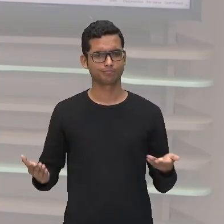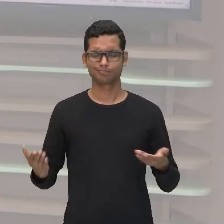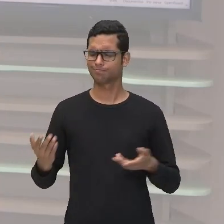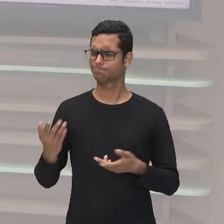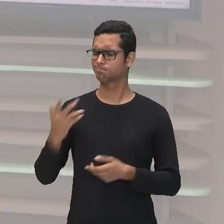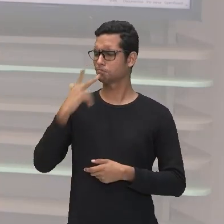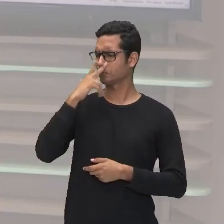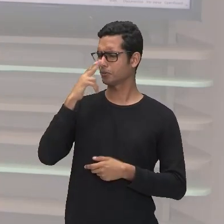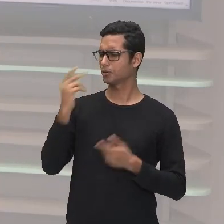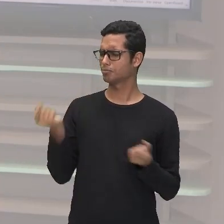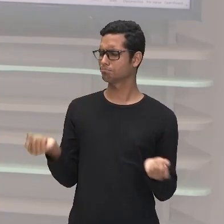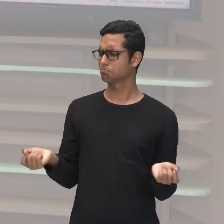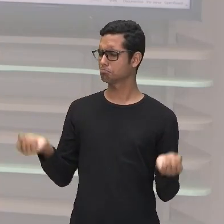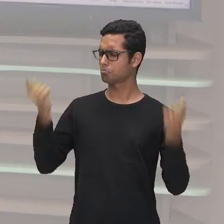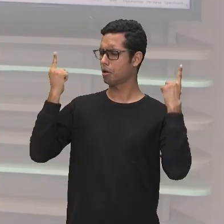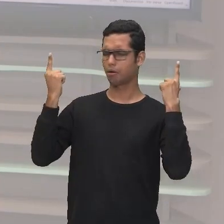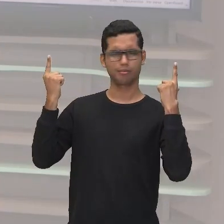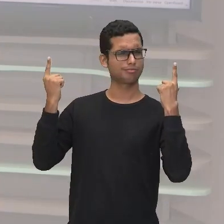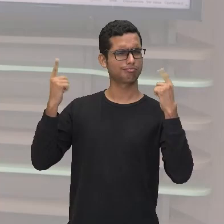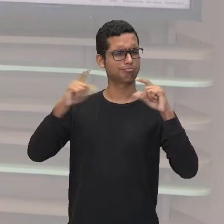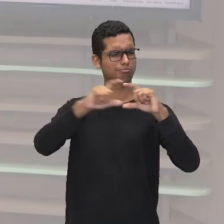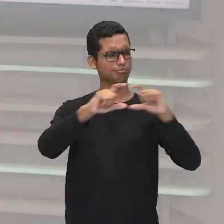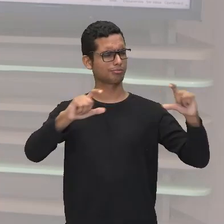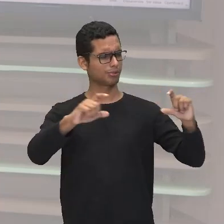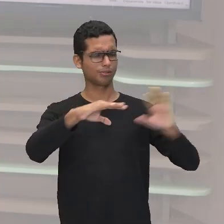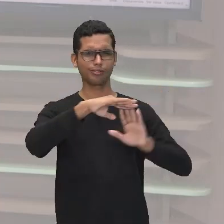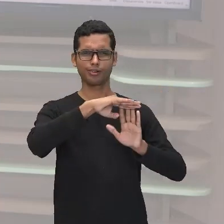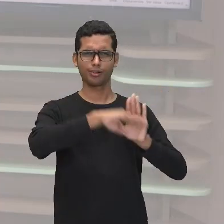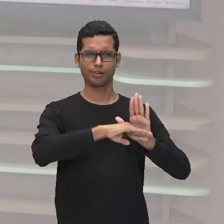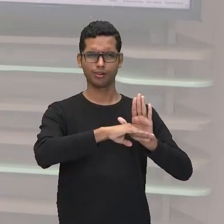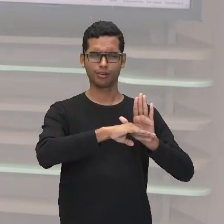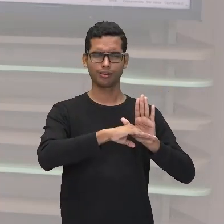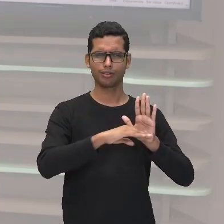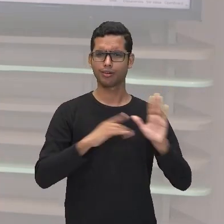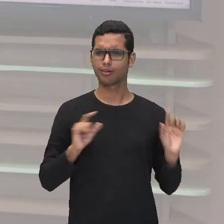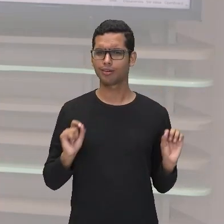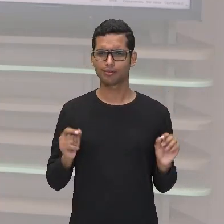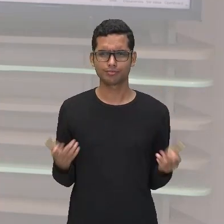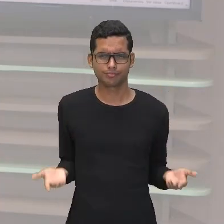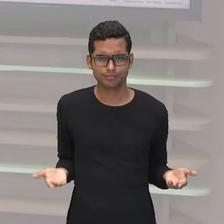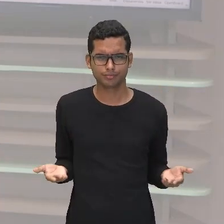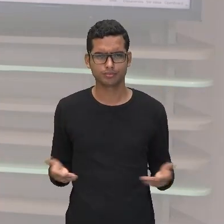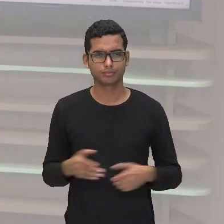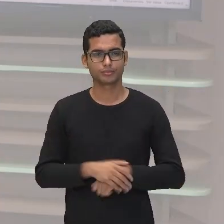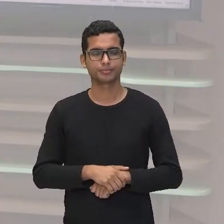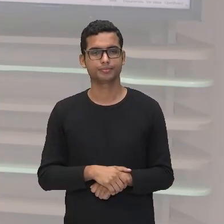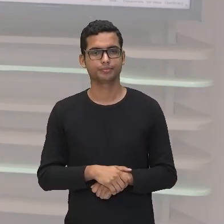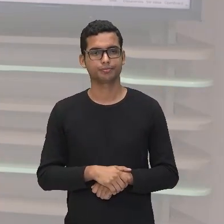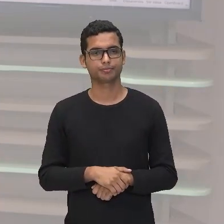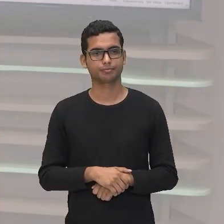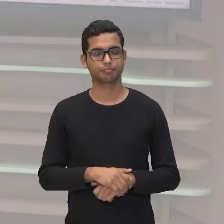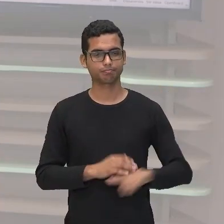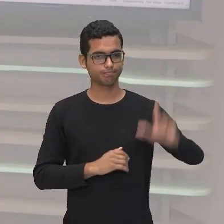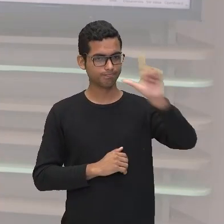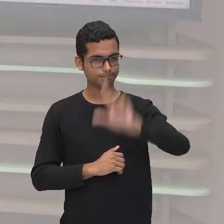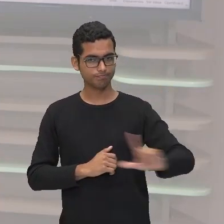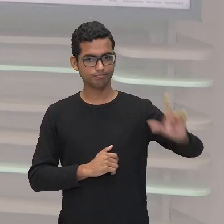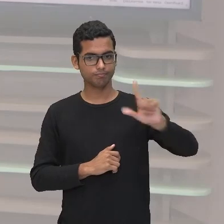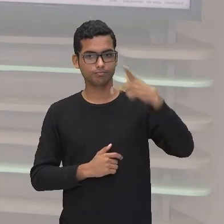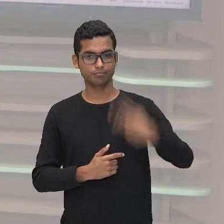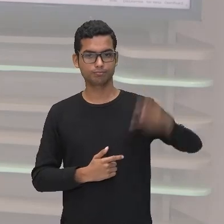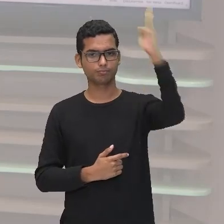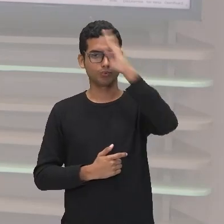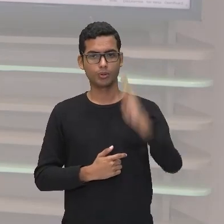estranho, mas aqui isso é um poema, uma receita. Sim, sabe, na literatura brasileira moderna